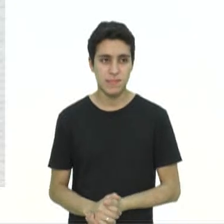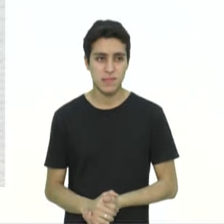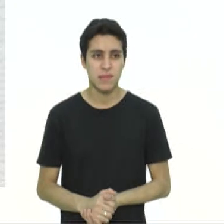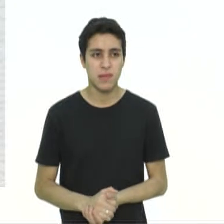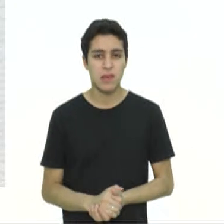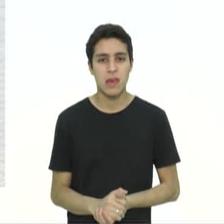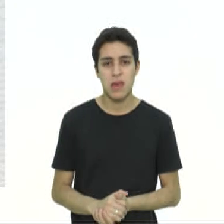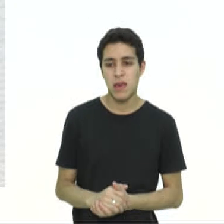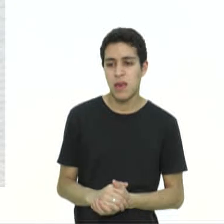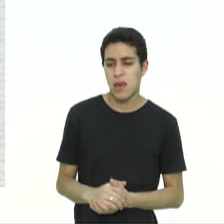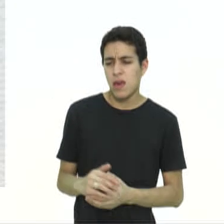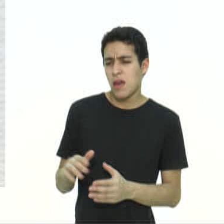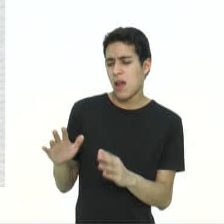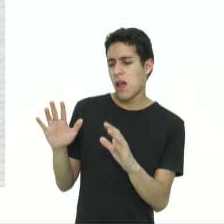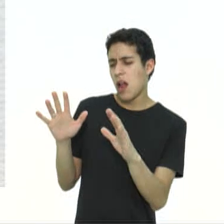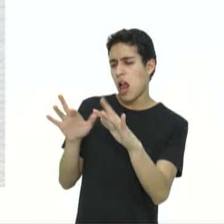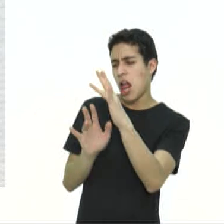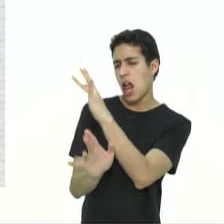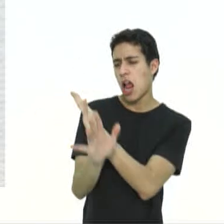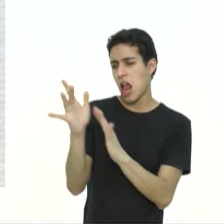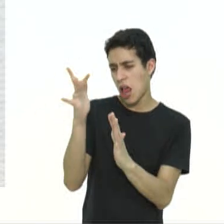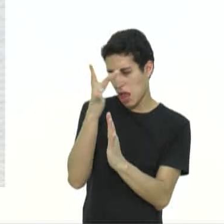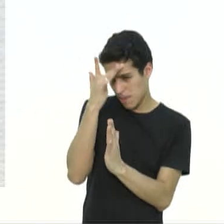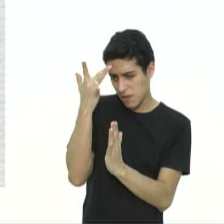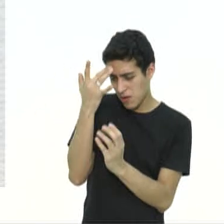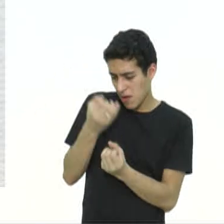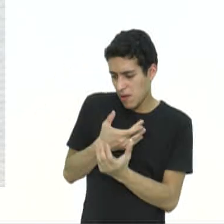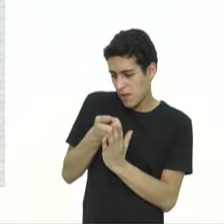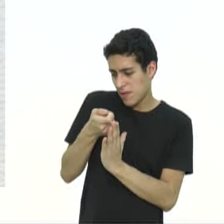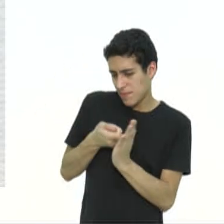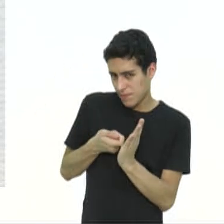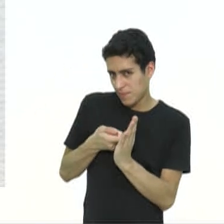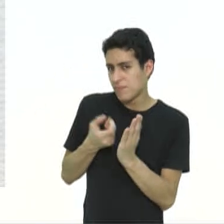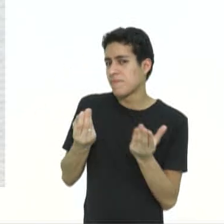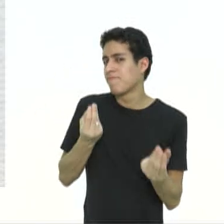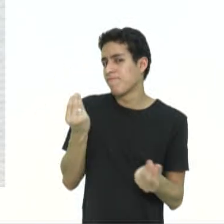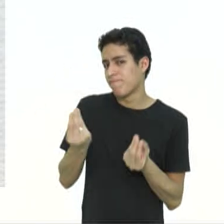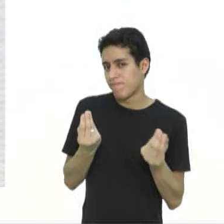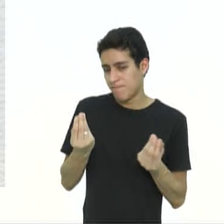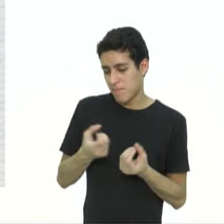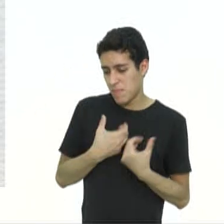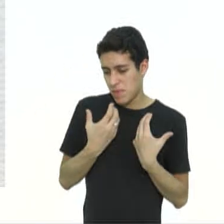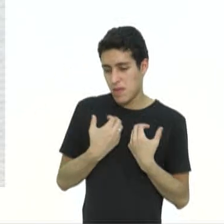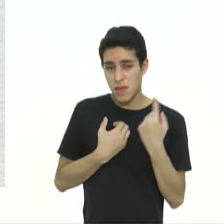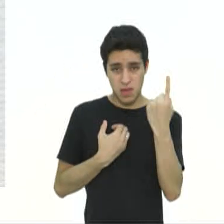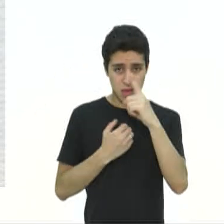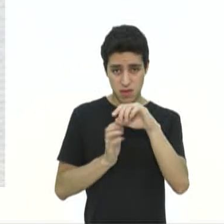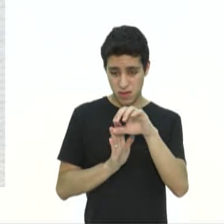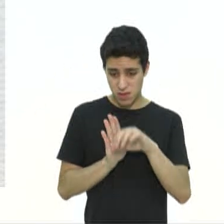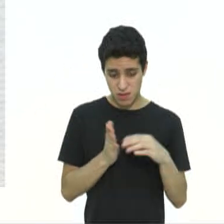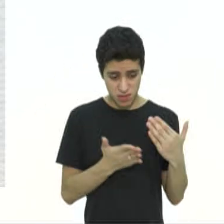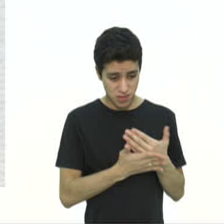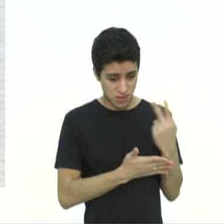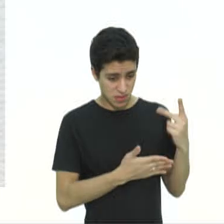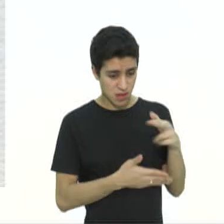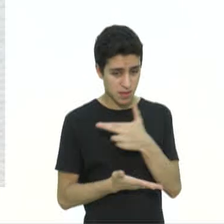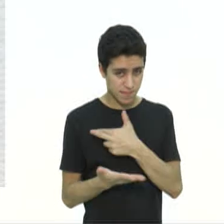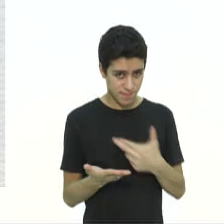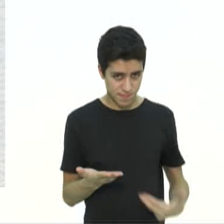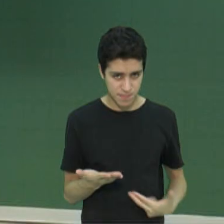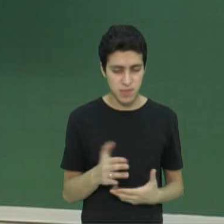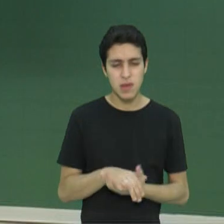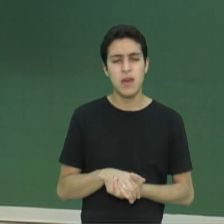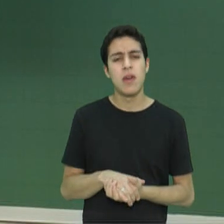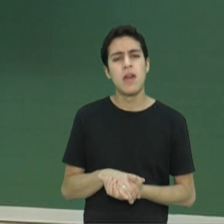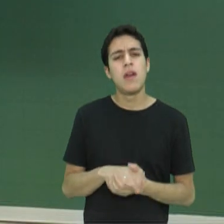expulsão dos poetas. Trata-se do livro 10 da obra A República de Platão. É o último capítulo desse livro chamado A República. O que